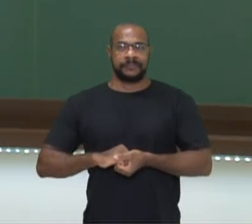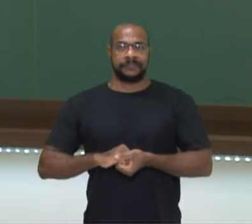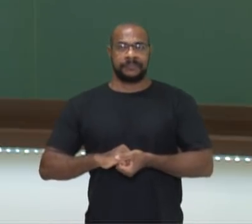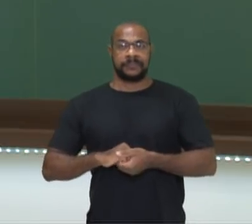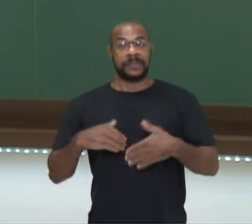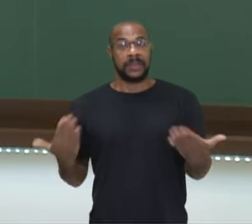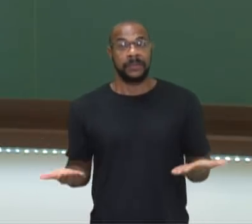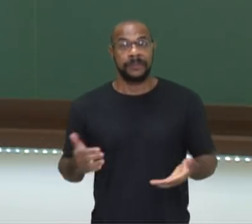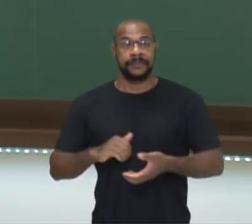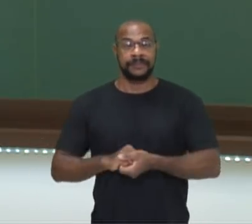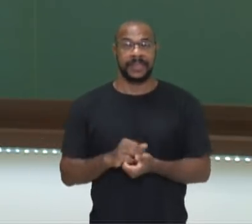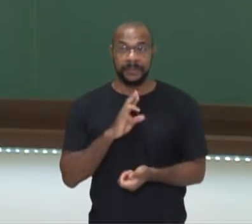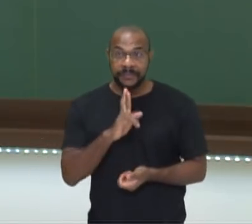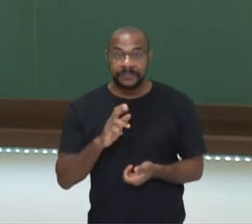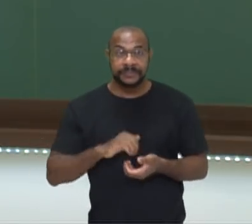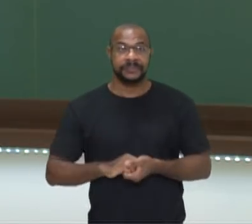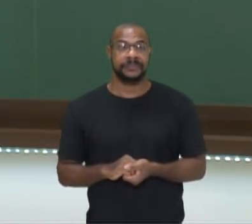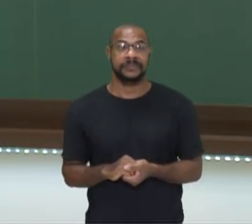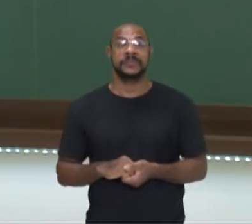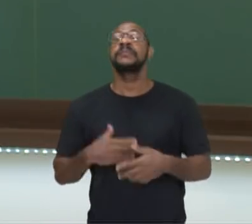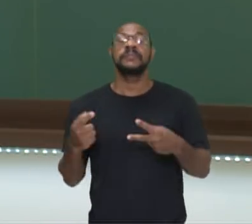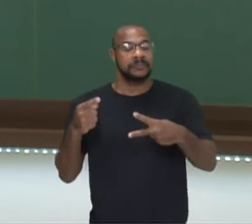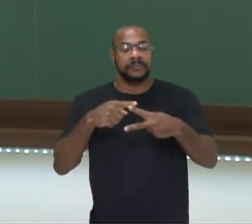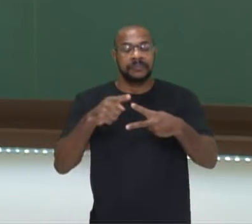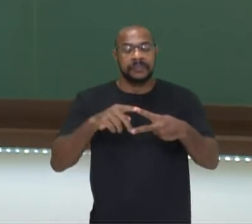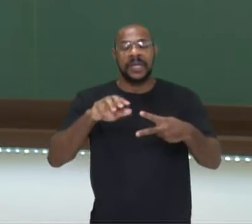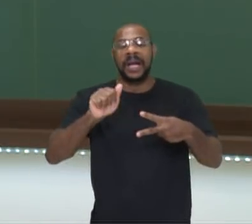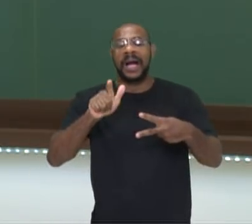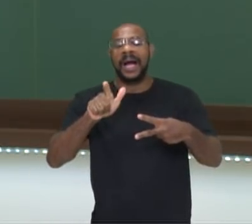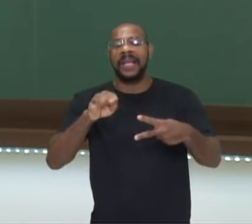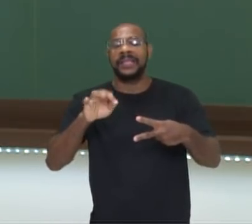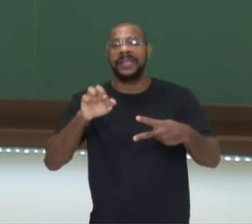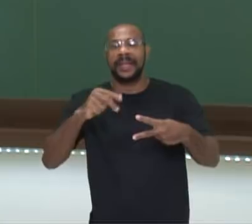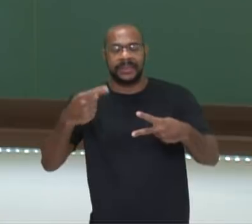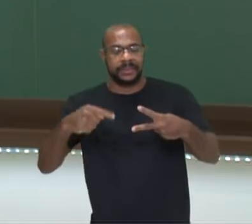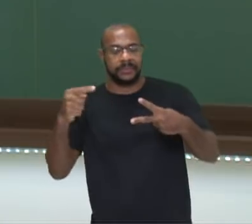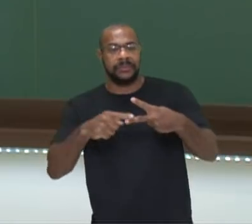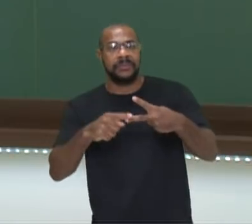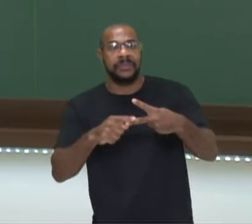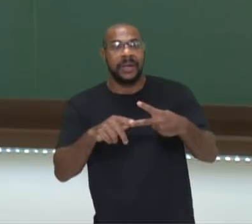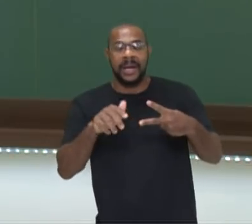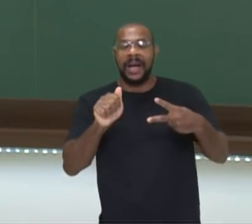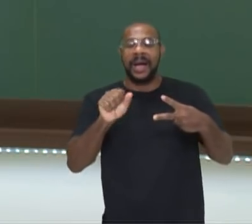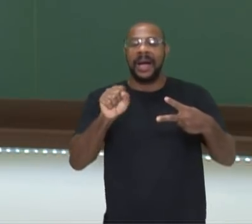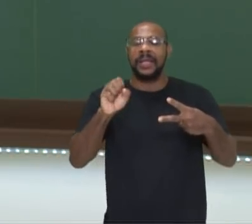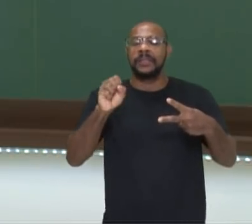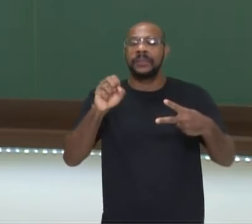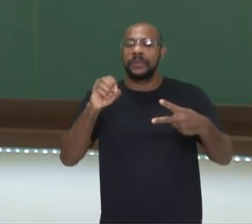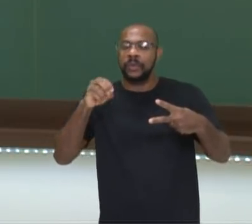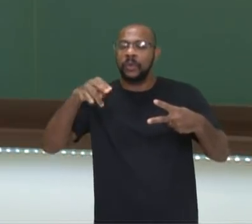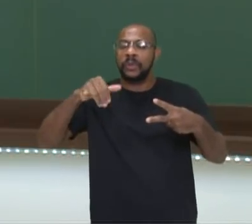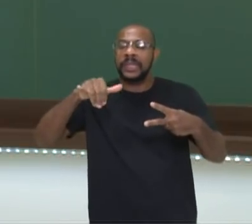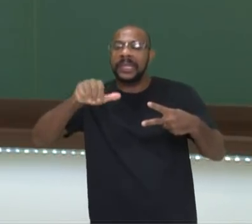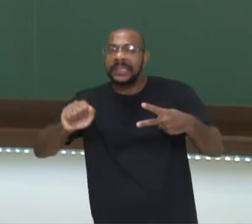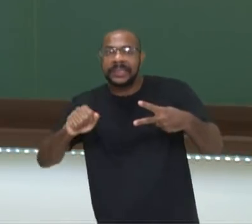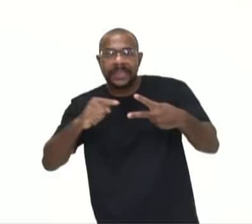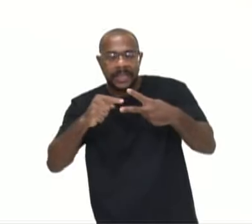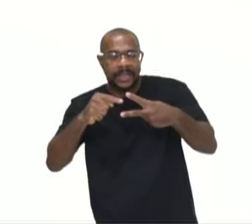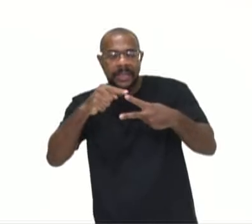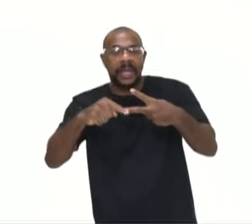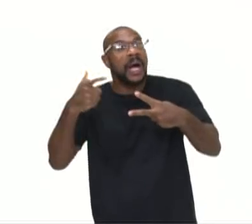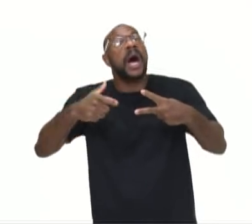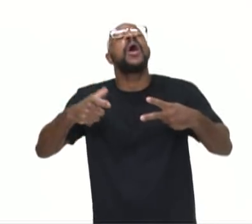E aí, respondido? Muito bem. A figura de linguagem presente é a